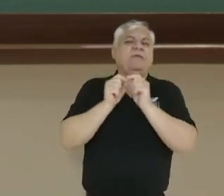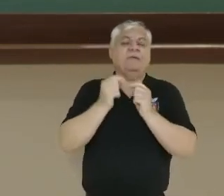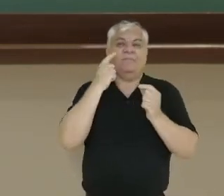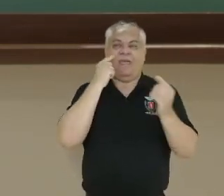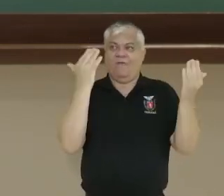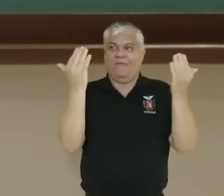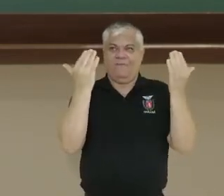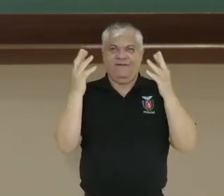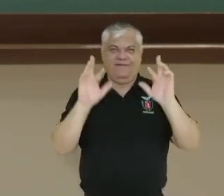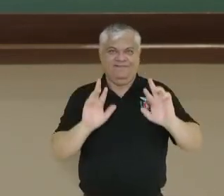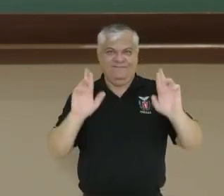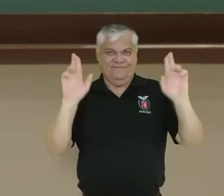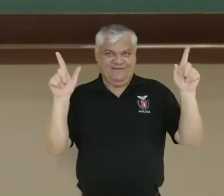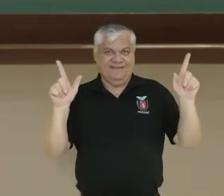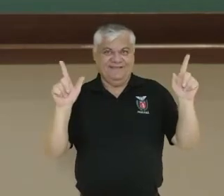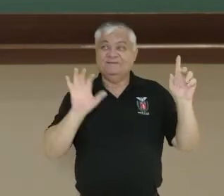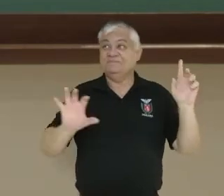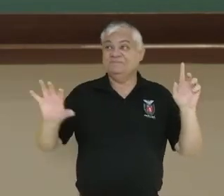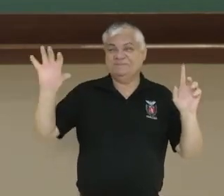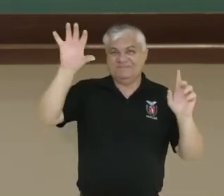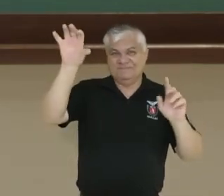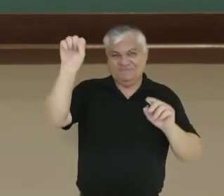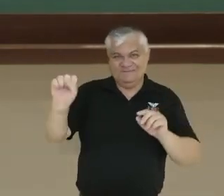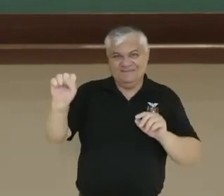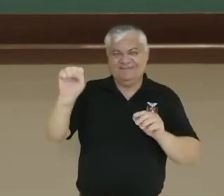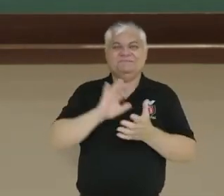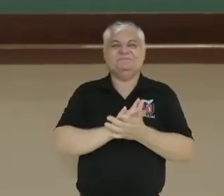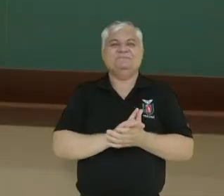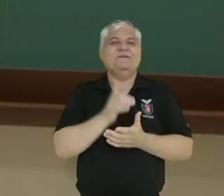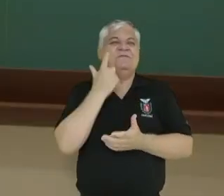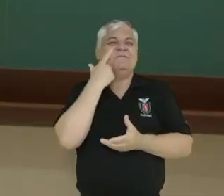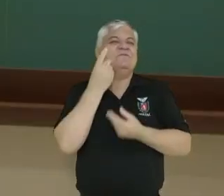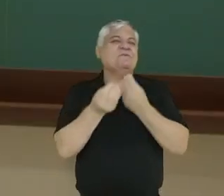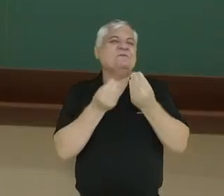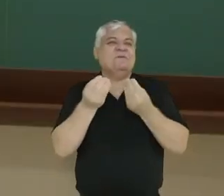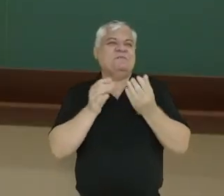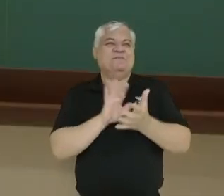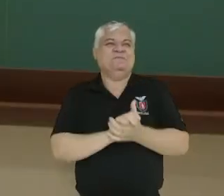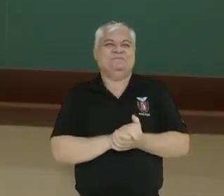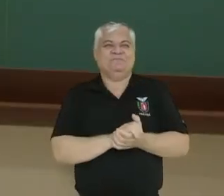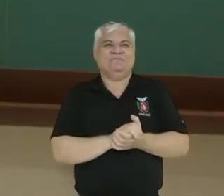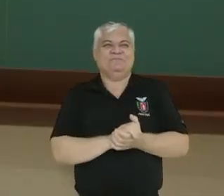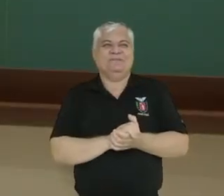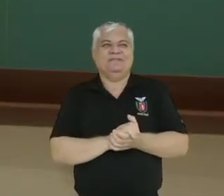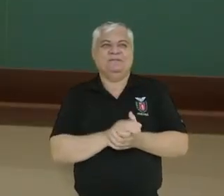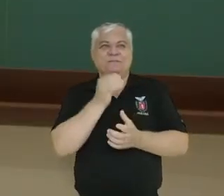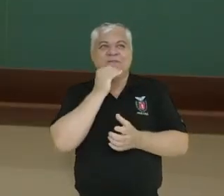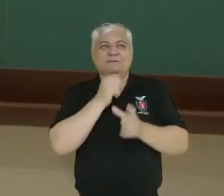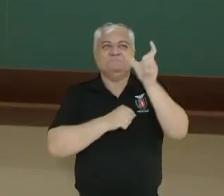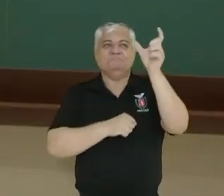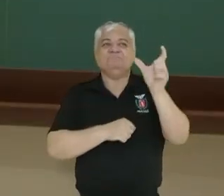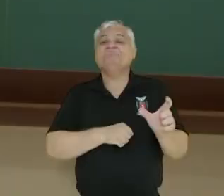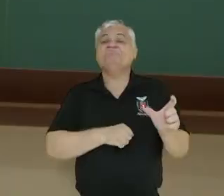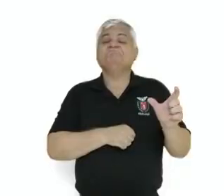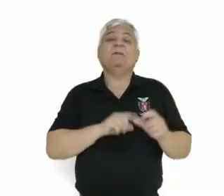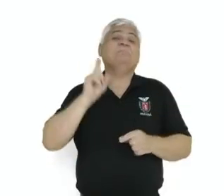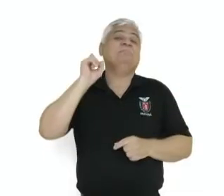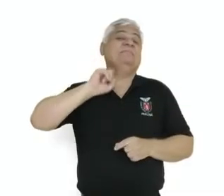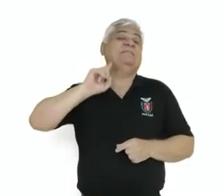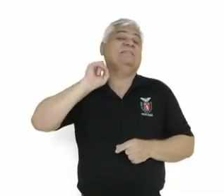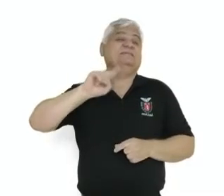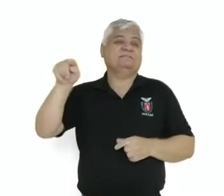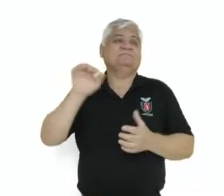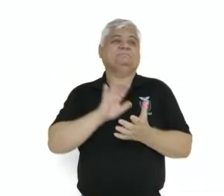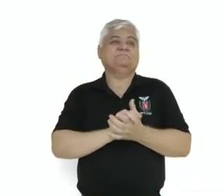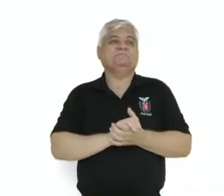do clima nas diferentes partes do sudeste. Então vamos ver como é que ficaria ali a nossa tabela. Então coloquei aqui como exemplo Minas